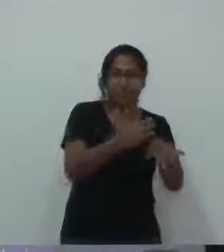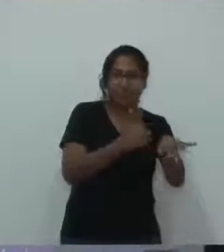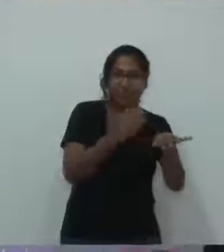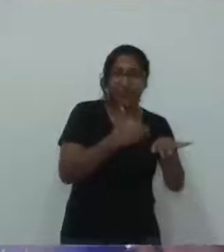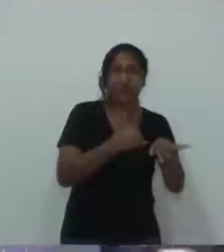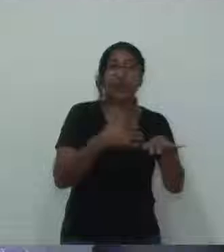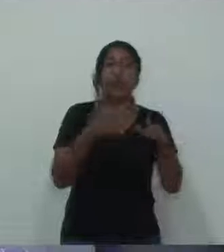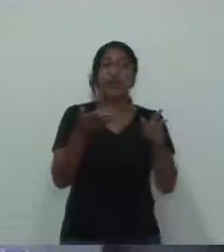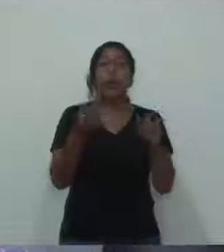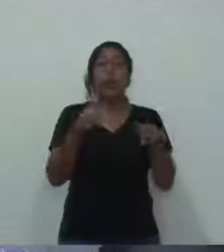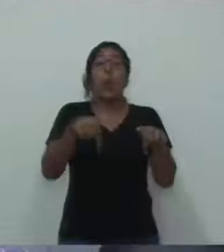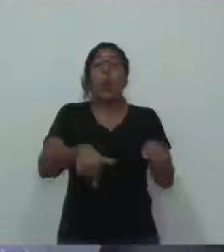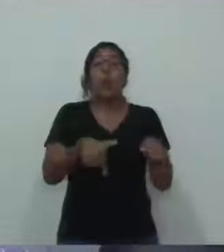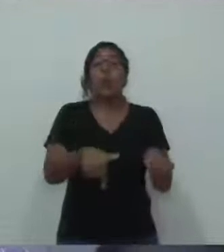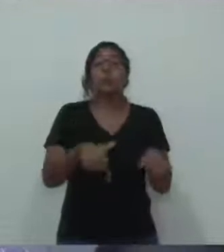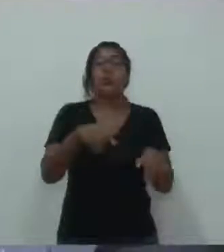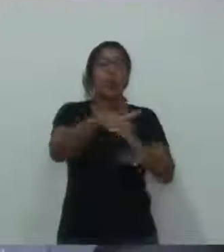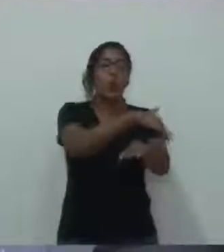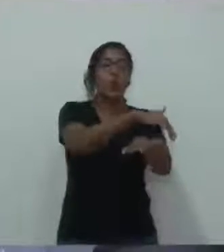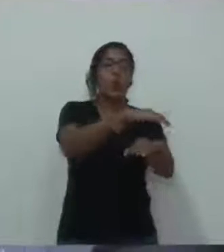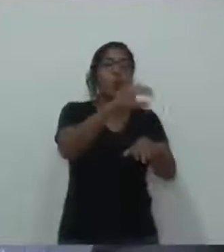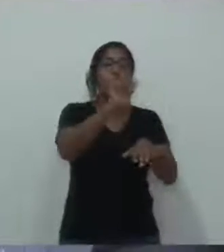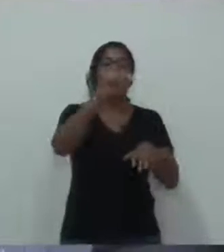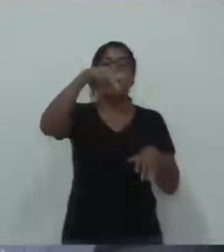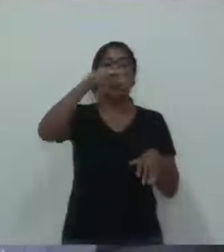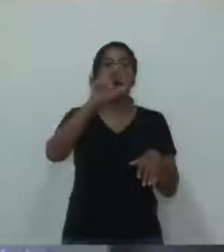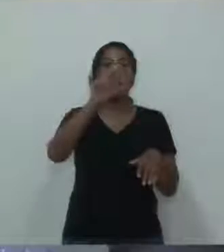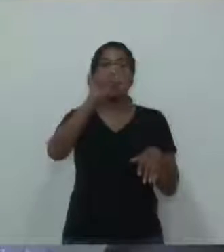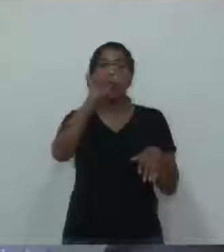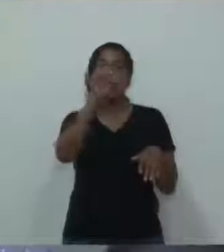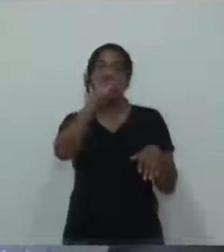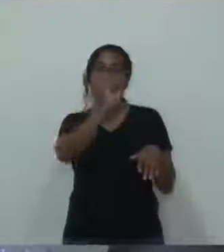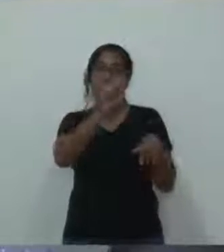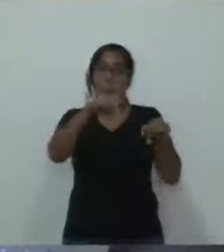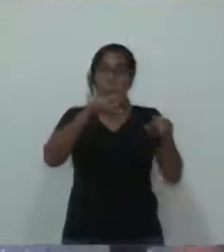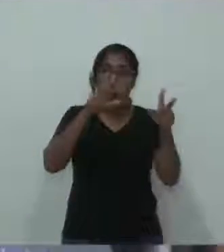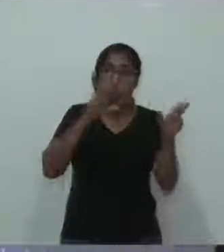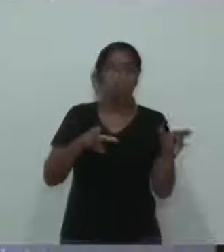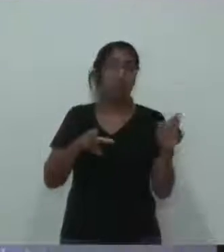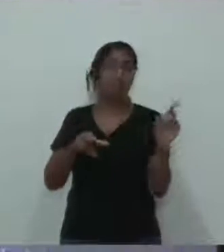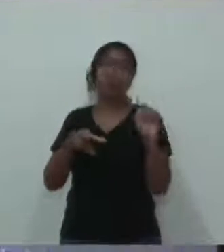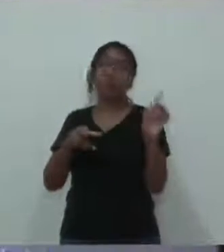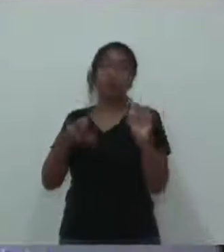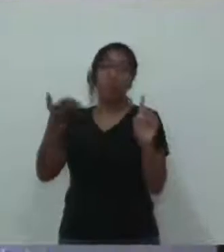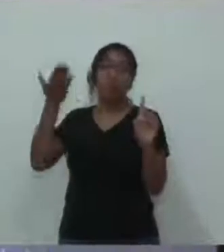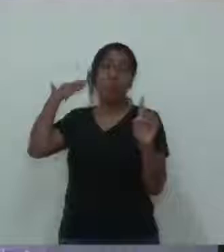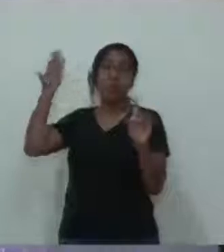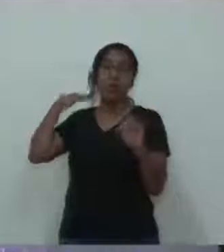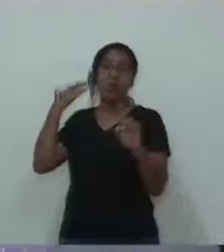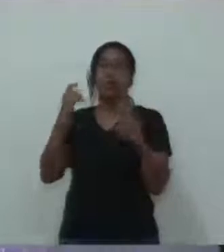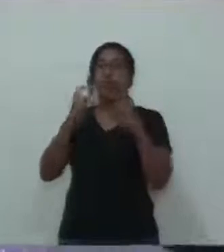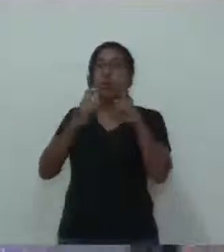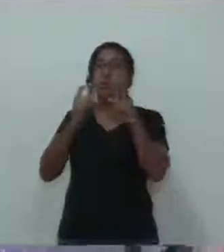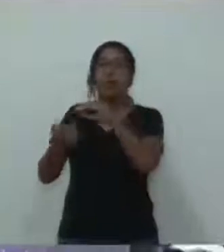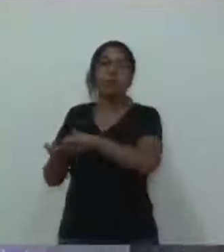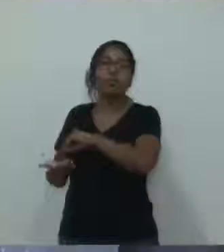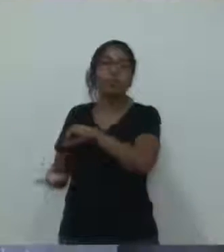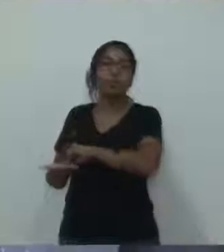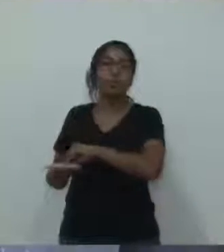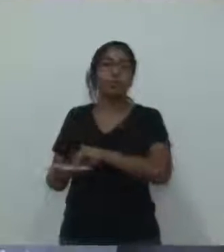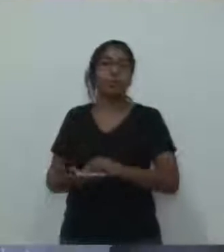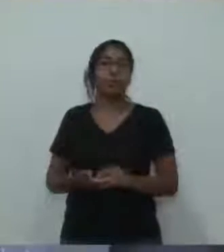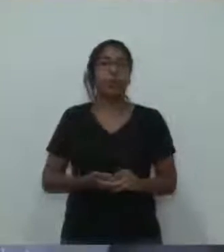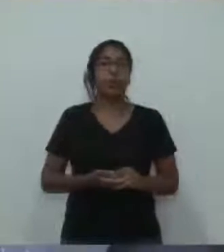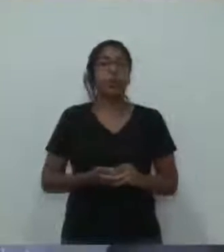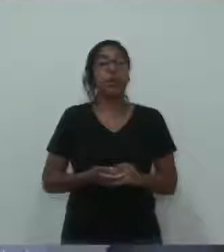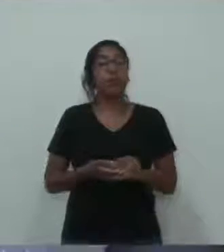Canudos. Se tivesse, ou se houvéssemos discussões, né, mais discussões